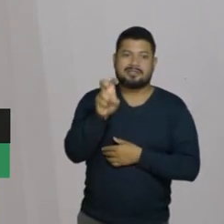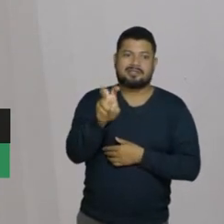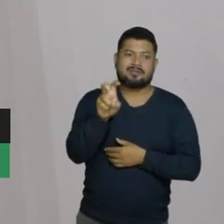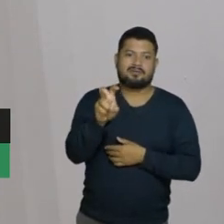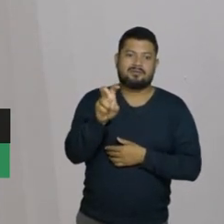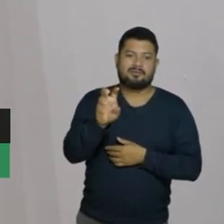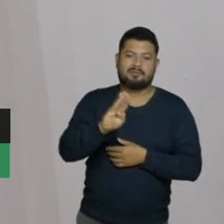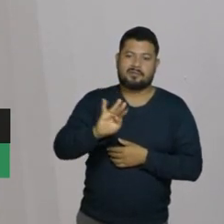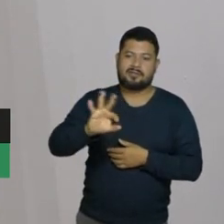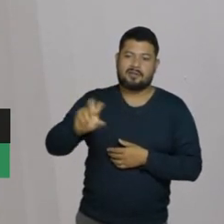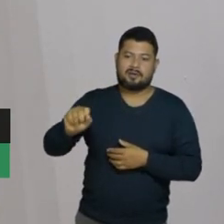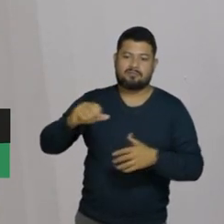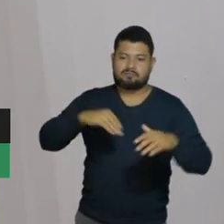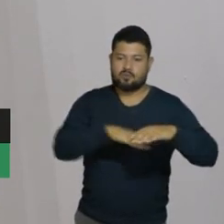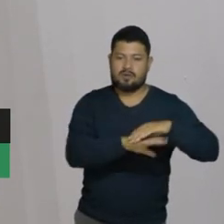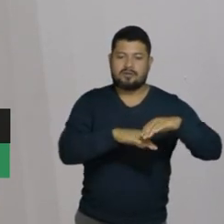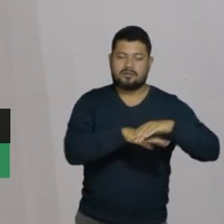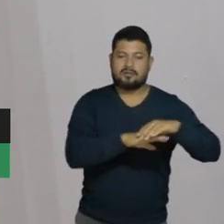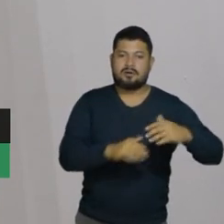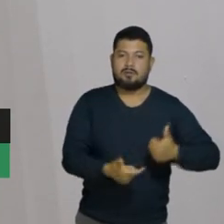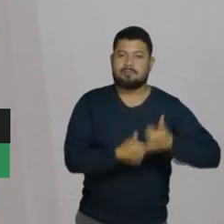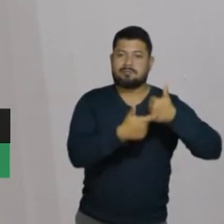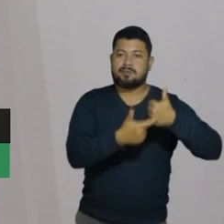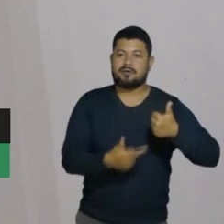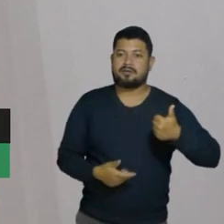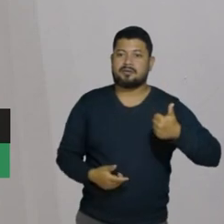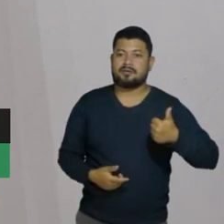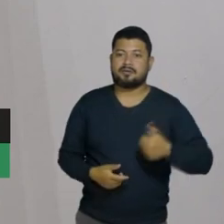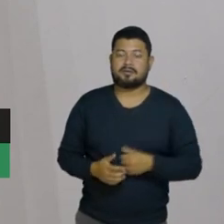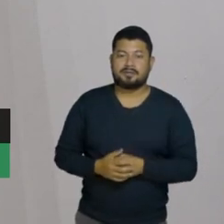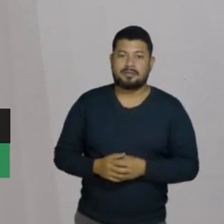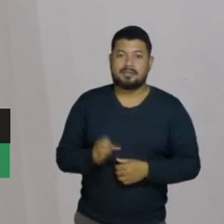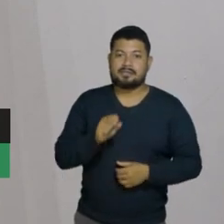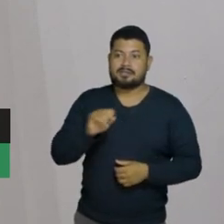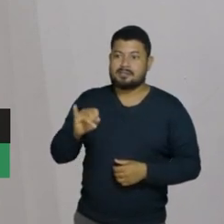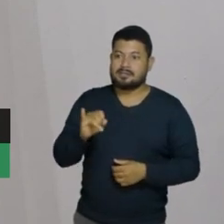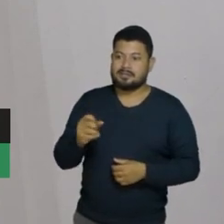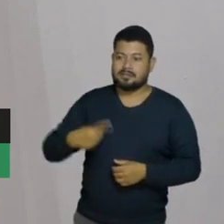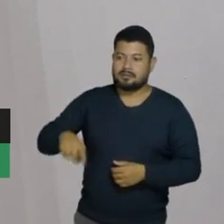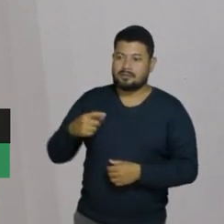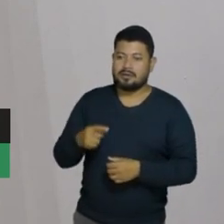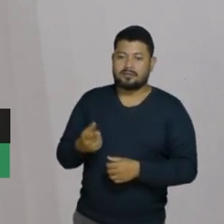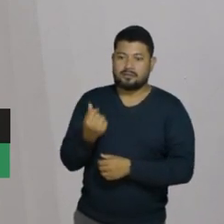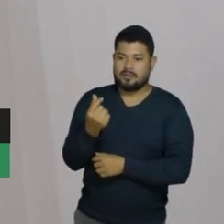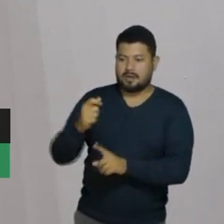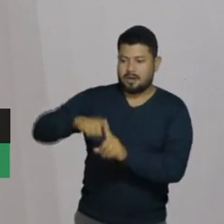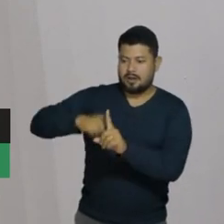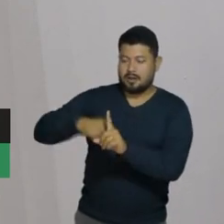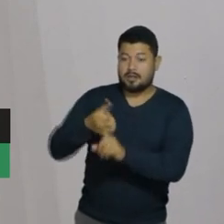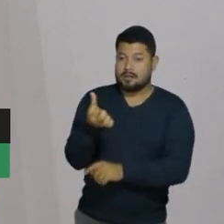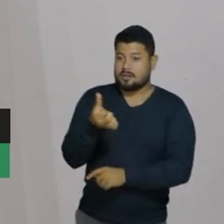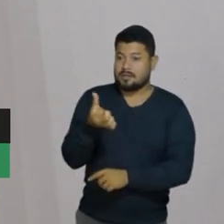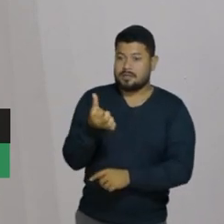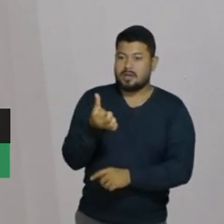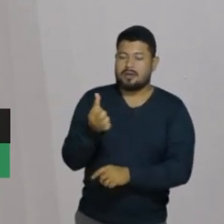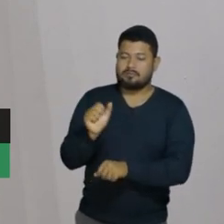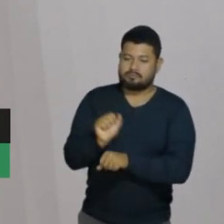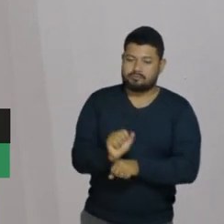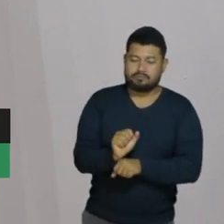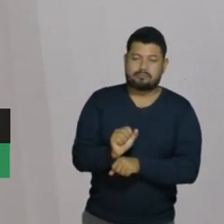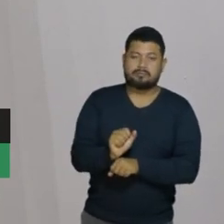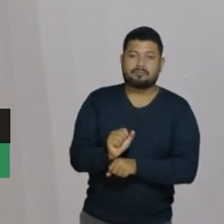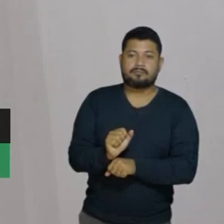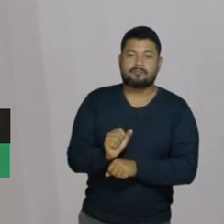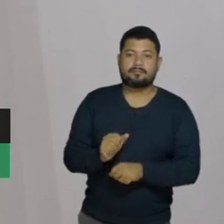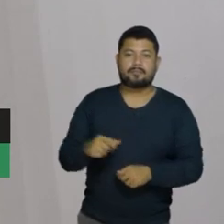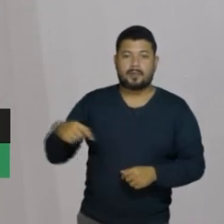Catarina. Se nós ganhássemos 6 meses só desse tributo que foram repassados nos últimos 5 anos.